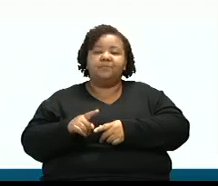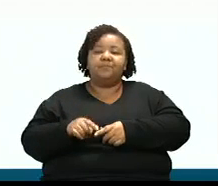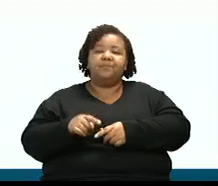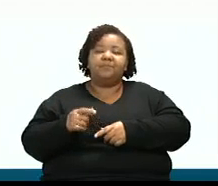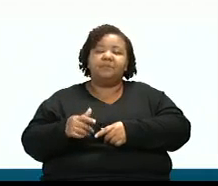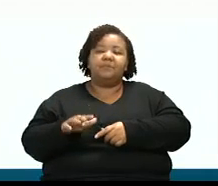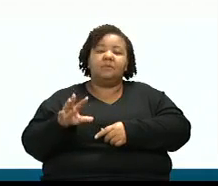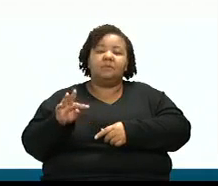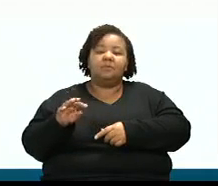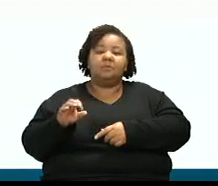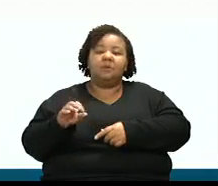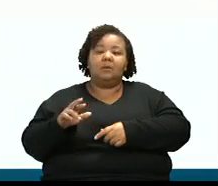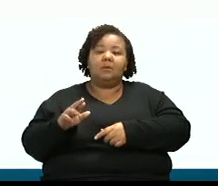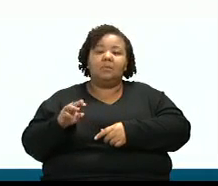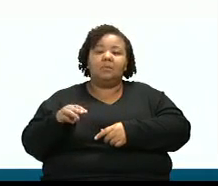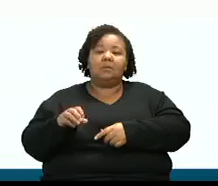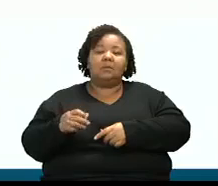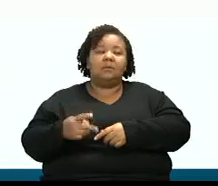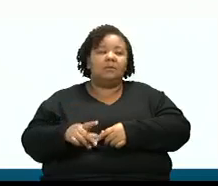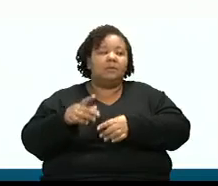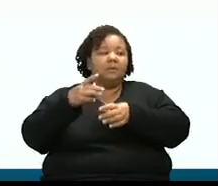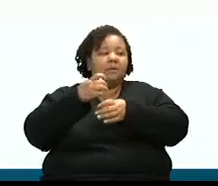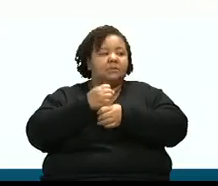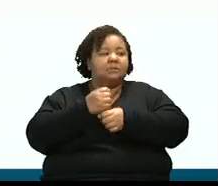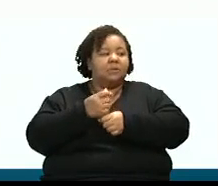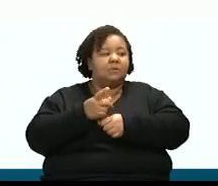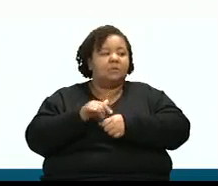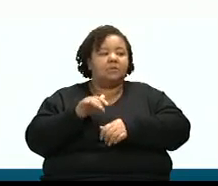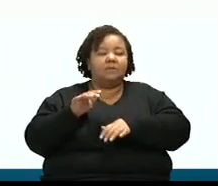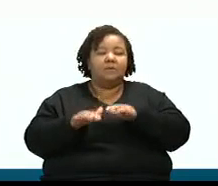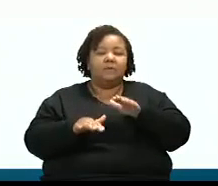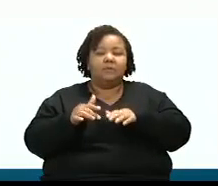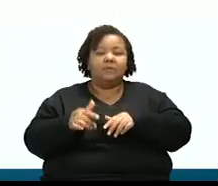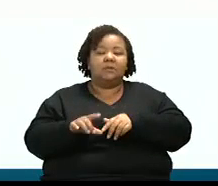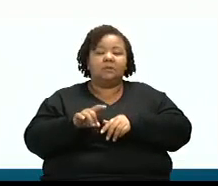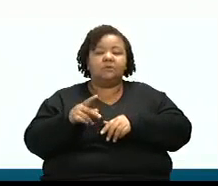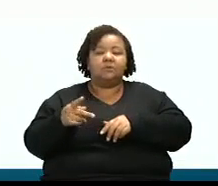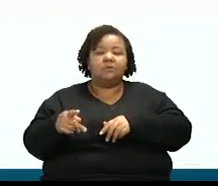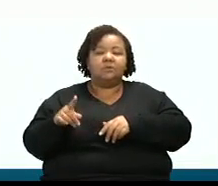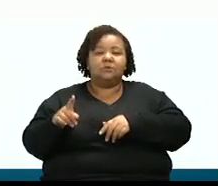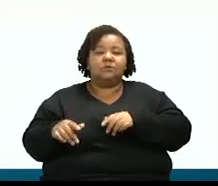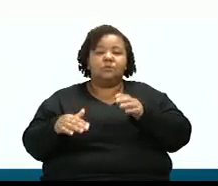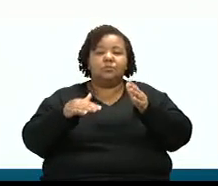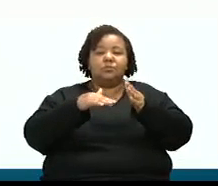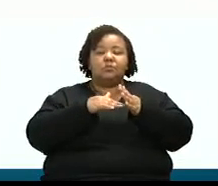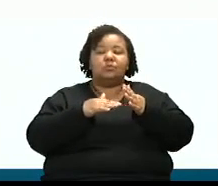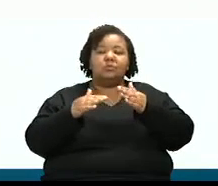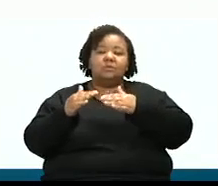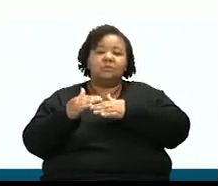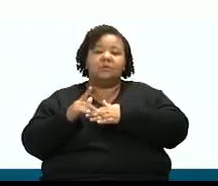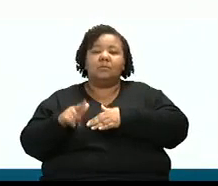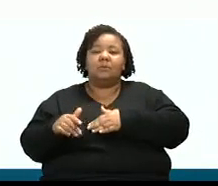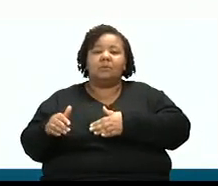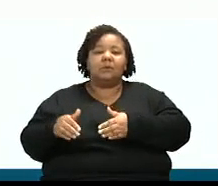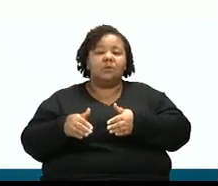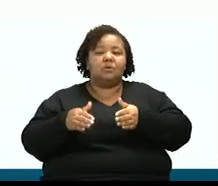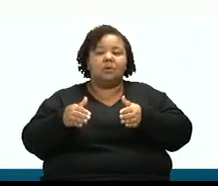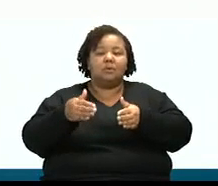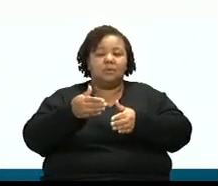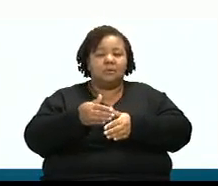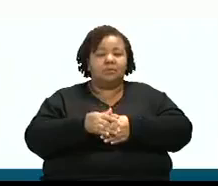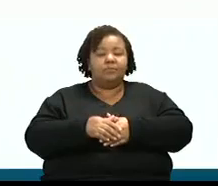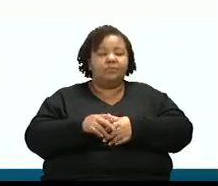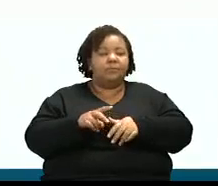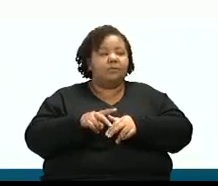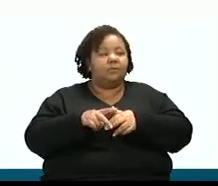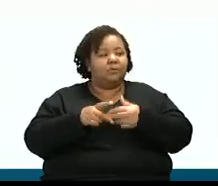pelo teorema, esse cálculo vai depender somente dos extremos e não do caminho que foi tomado.